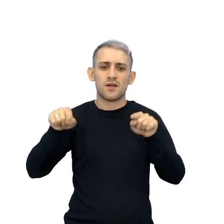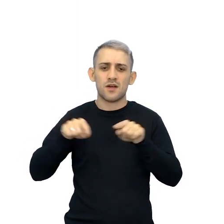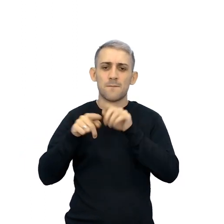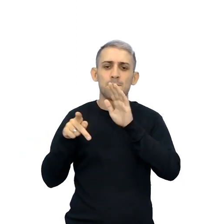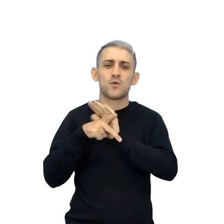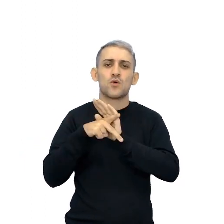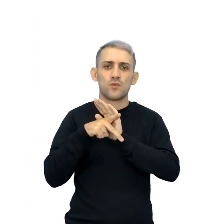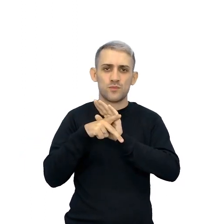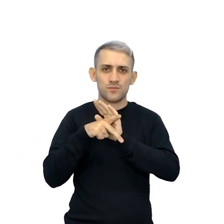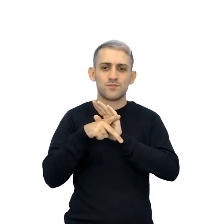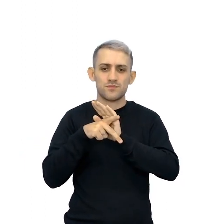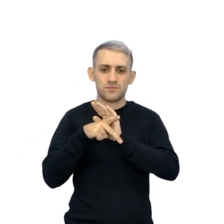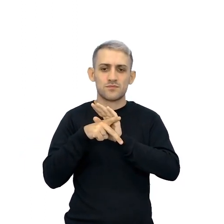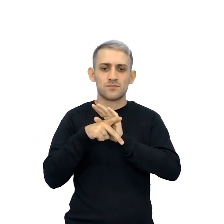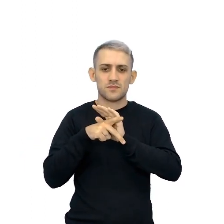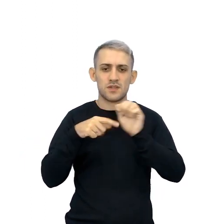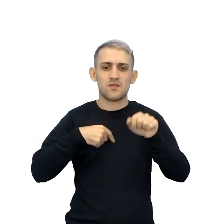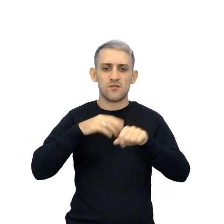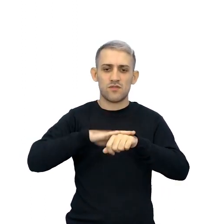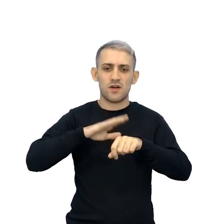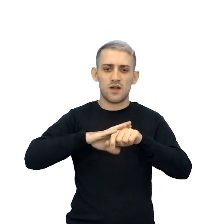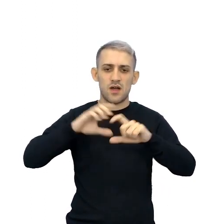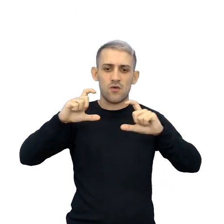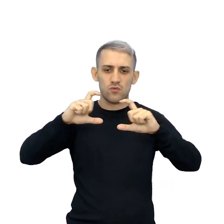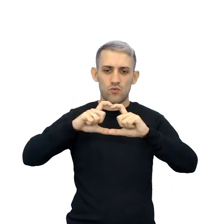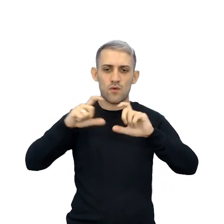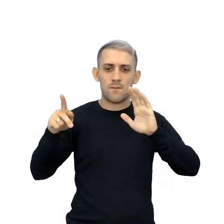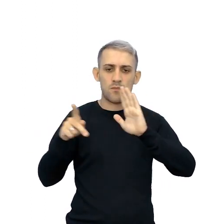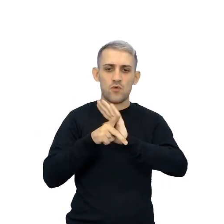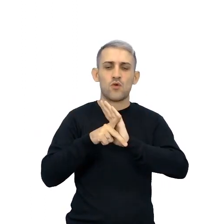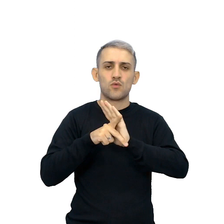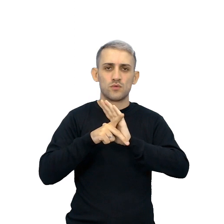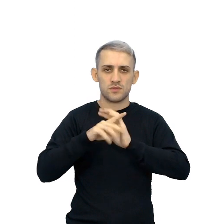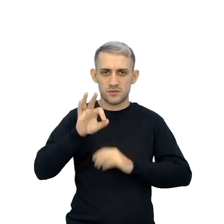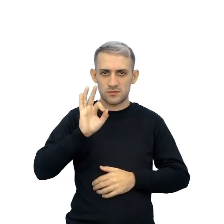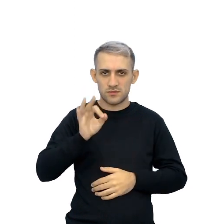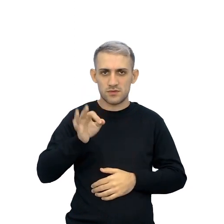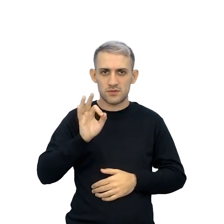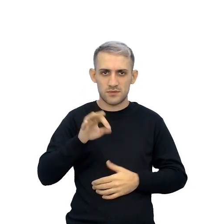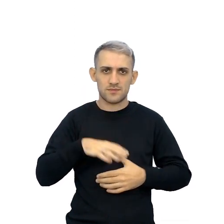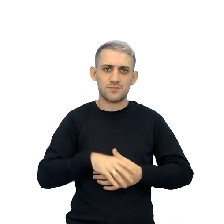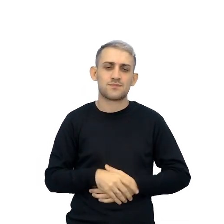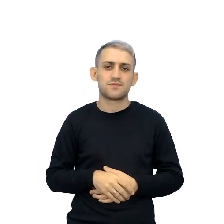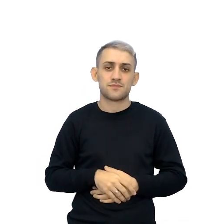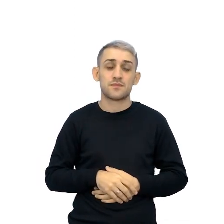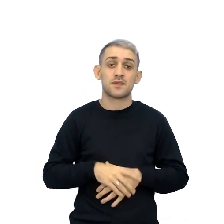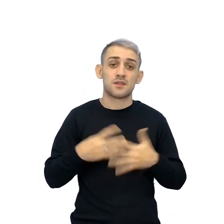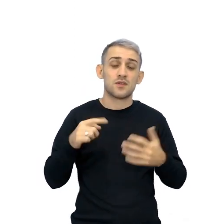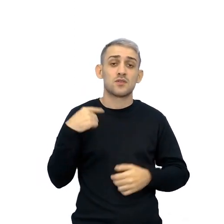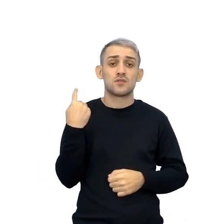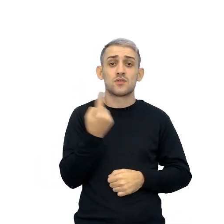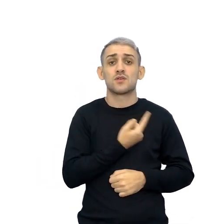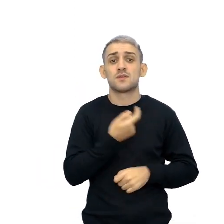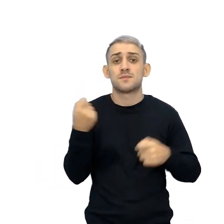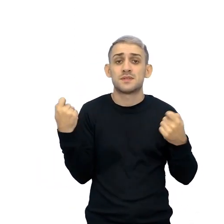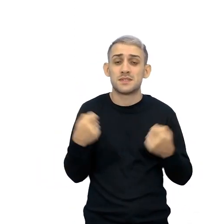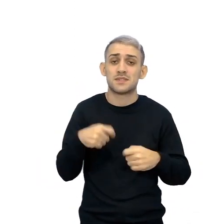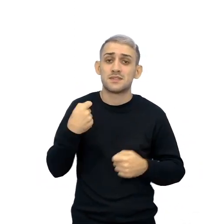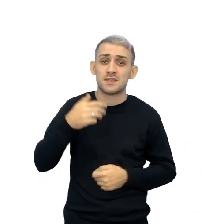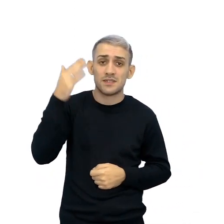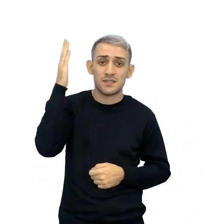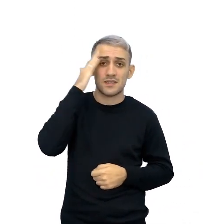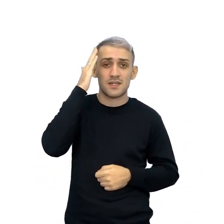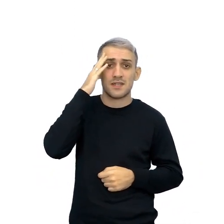completa, né, o ciclo completo da circunferência trigonométrica. Então, a gente precisa